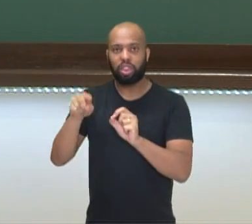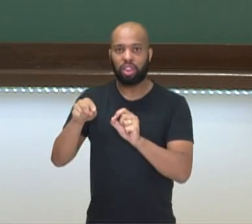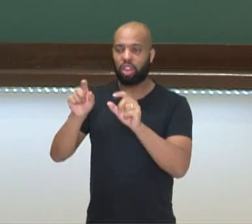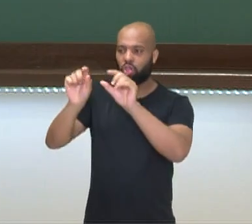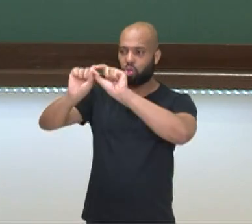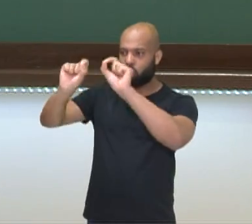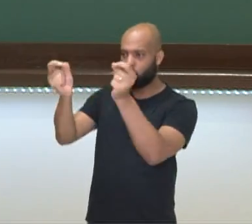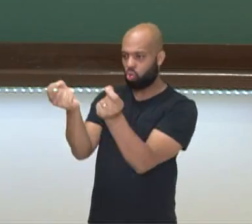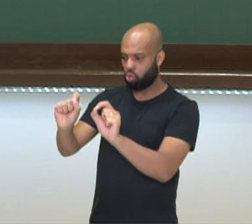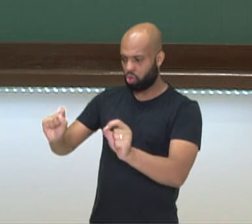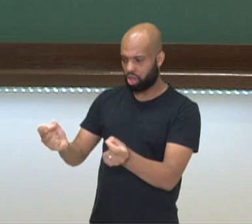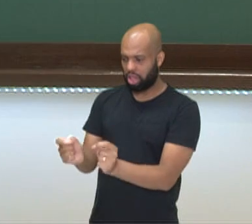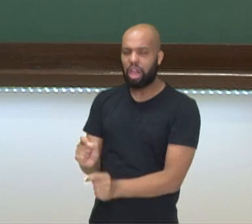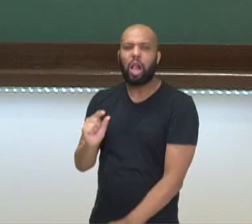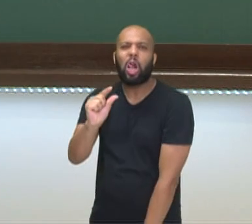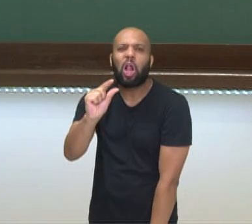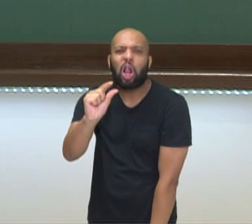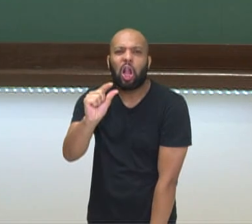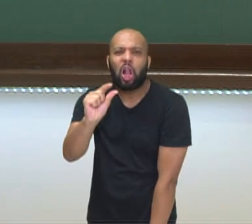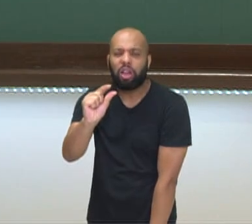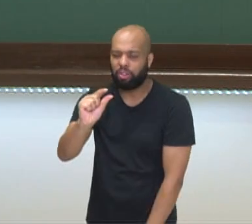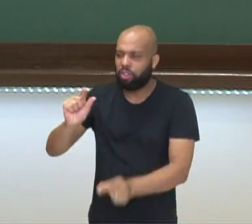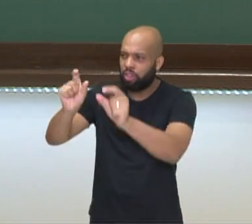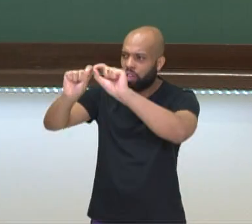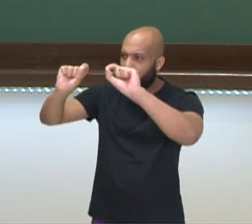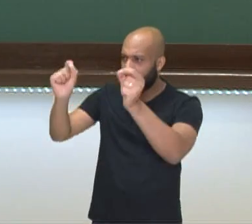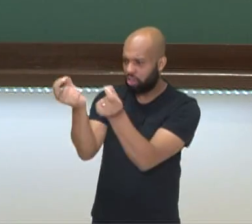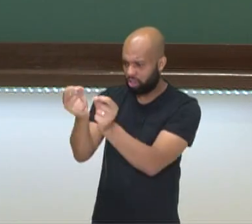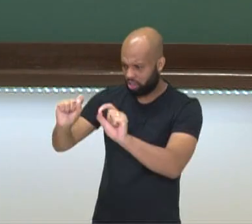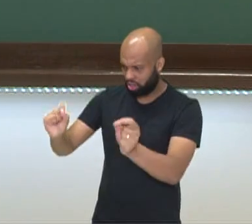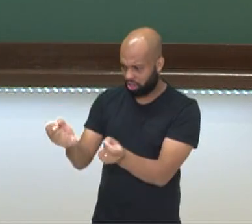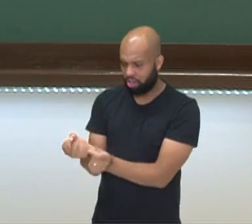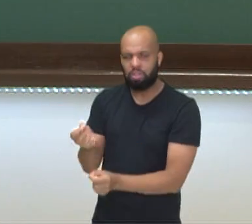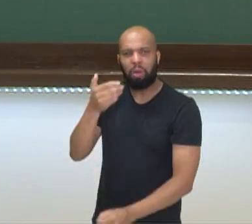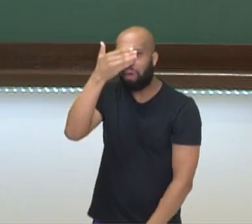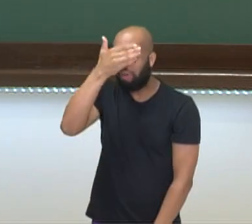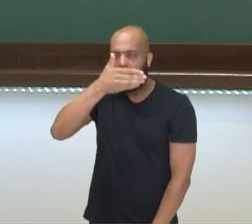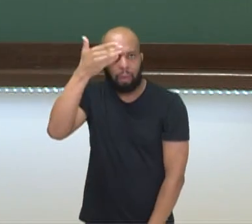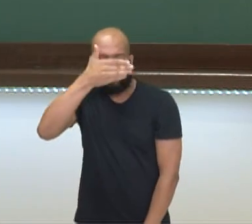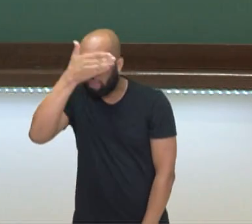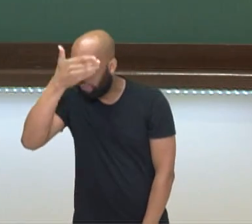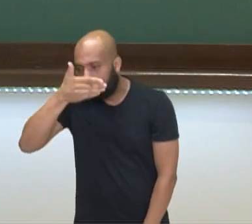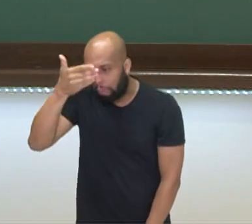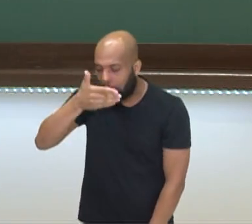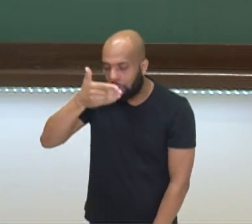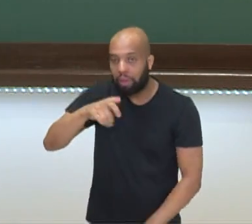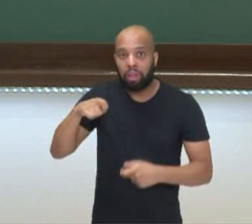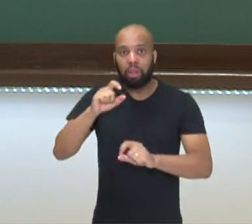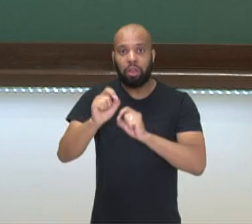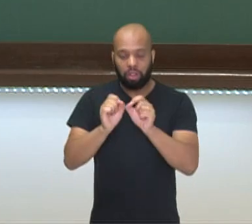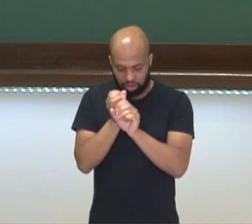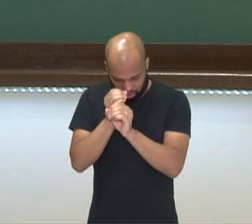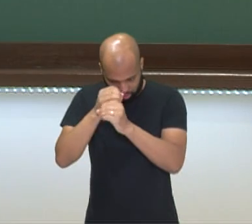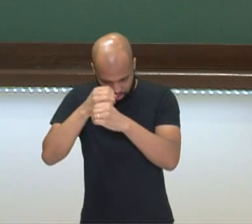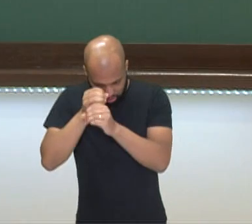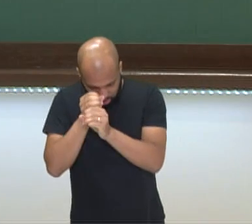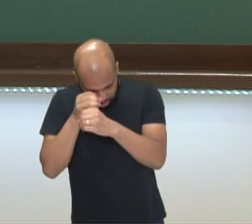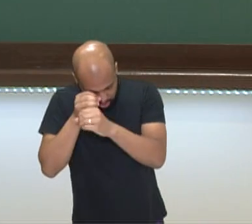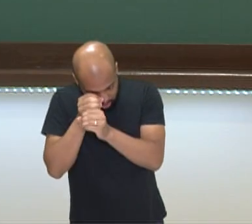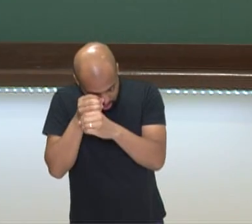organismos microscópicos. Eles são organismos que eu não consigo ver a olho nu. Eu preciso de um